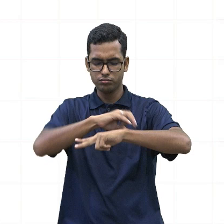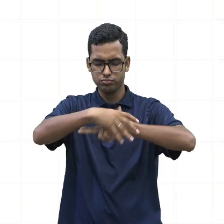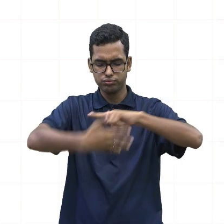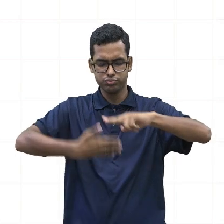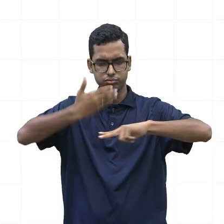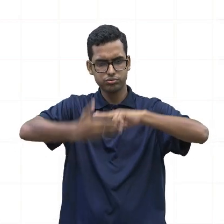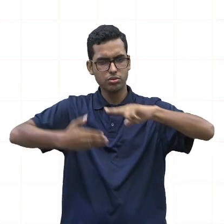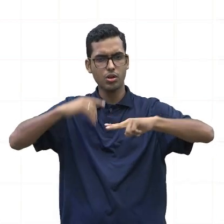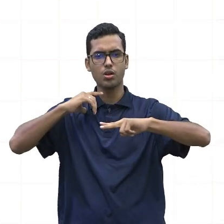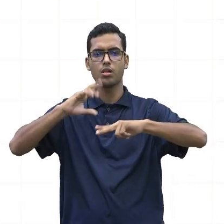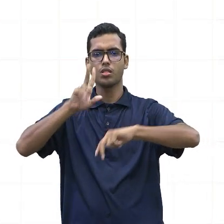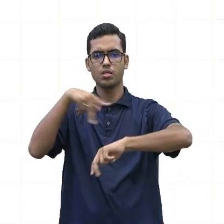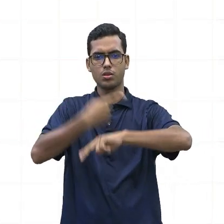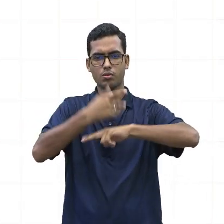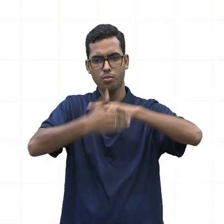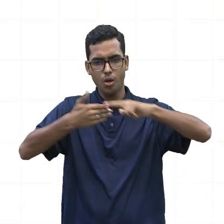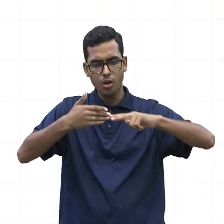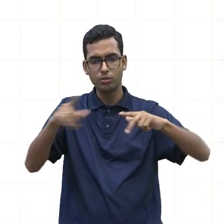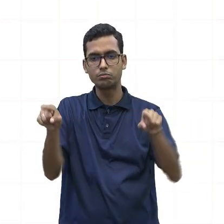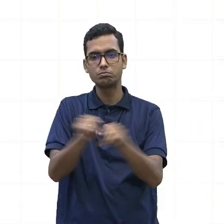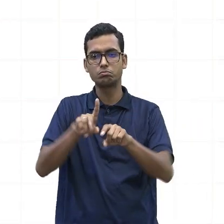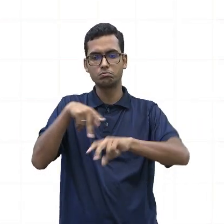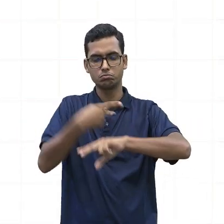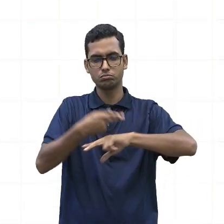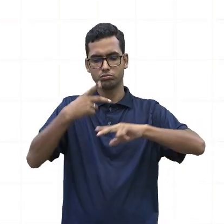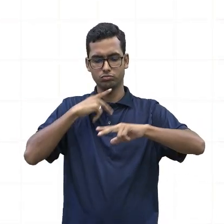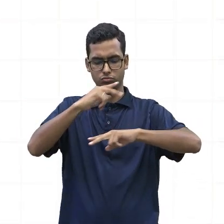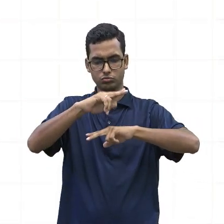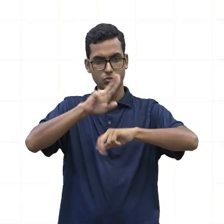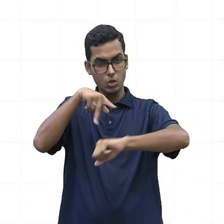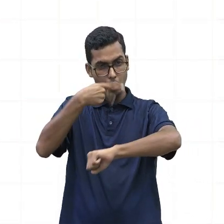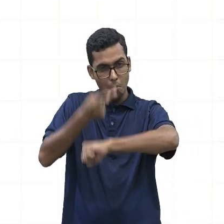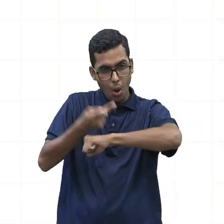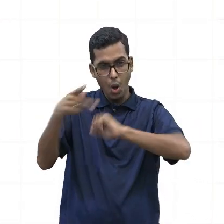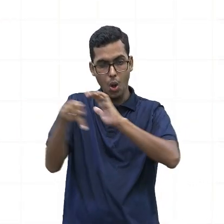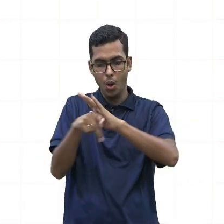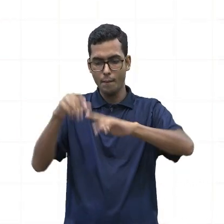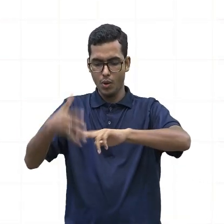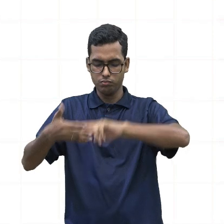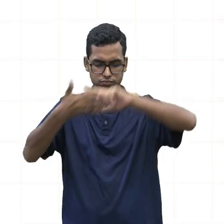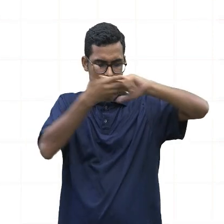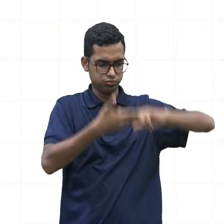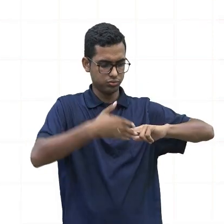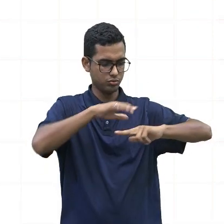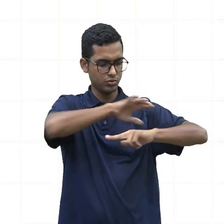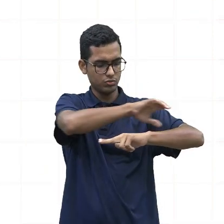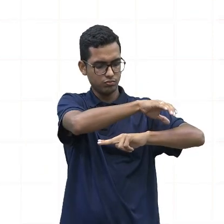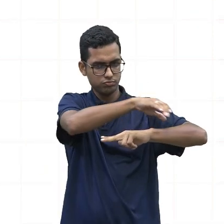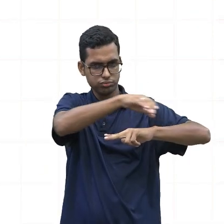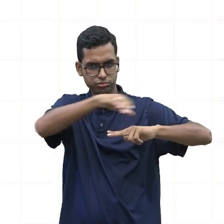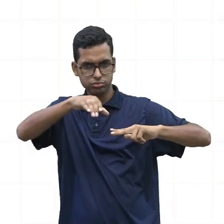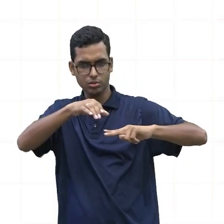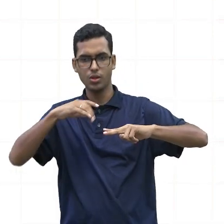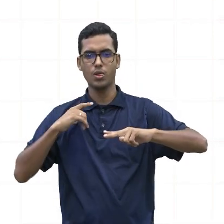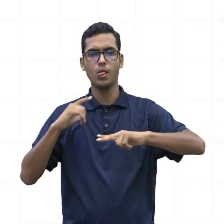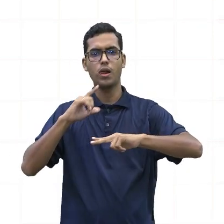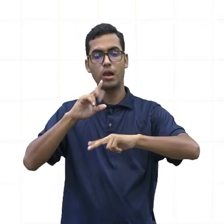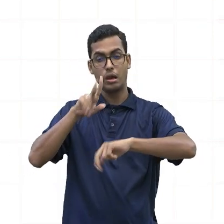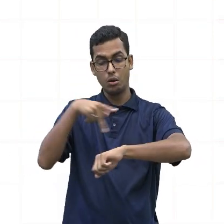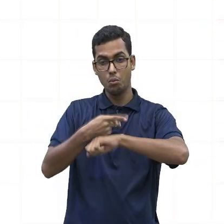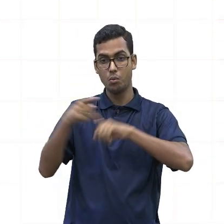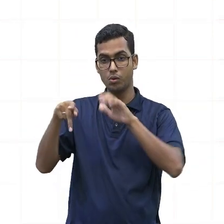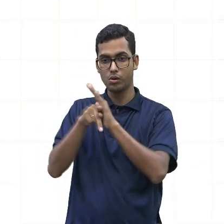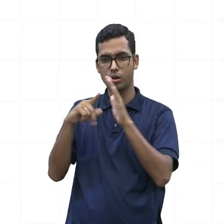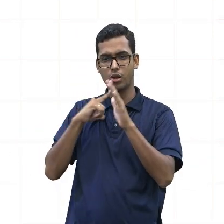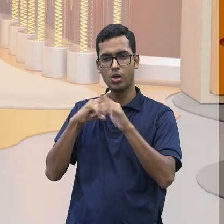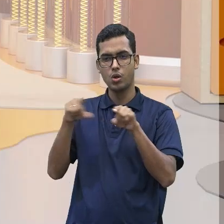sarcófagos para proteger aquela matéria, ok? Então, Vimos os africanos, agora vamos para